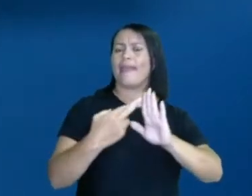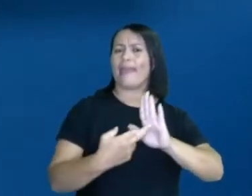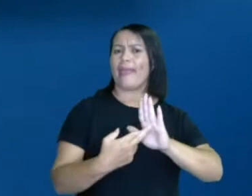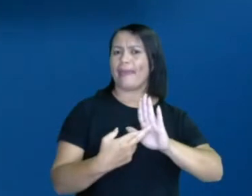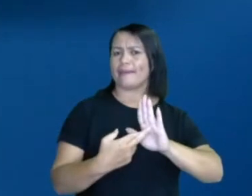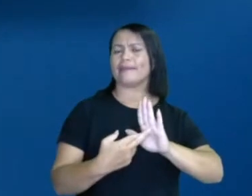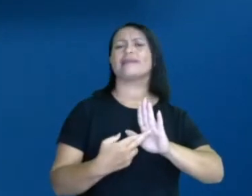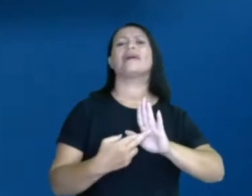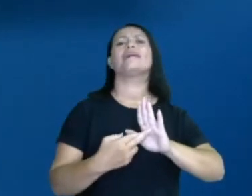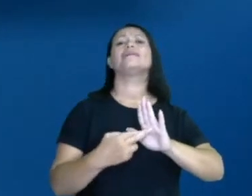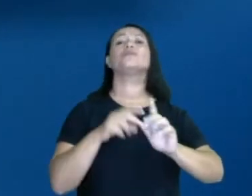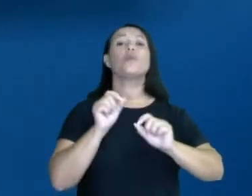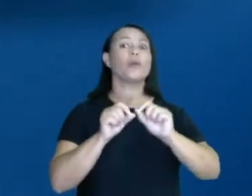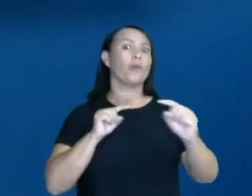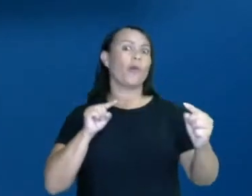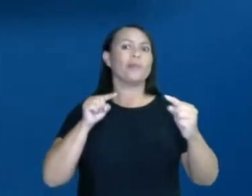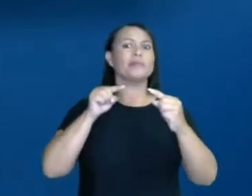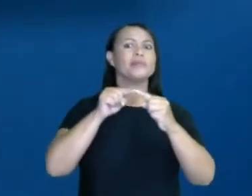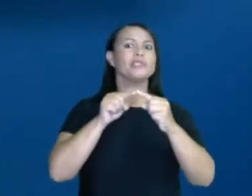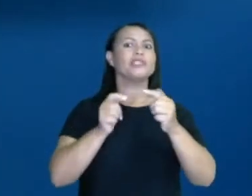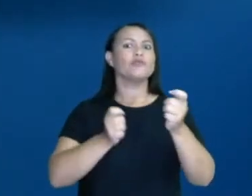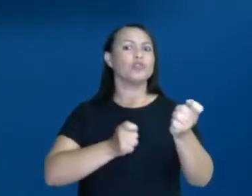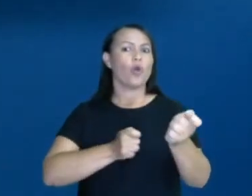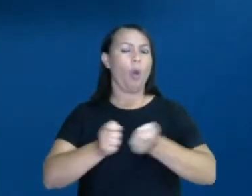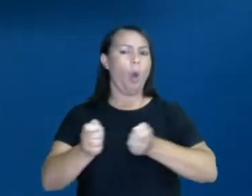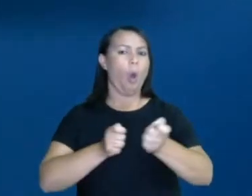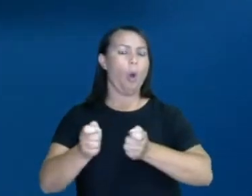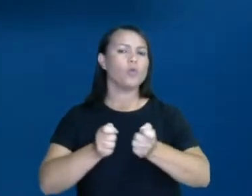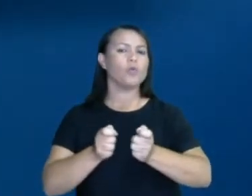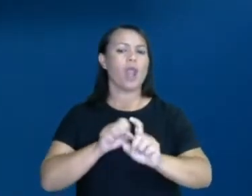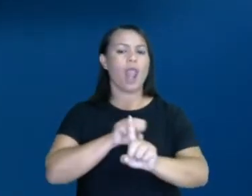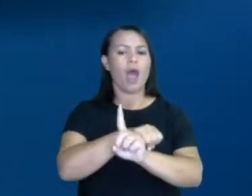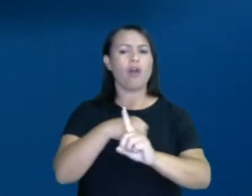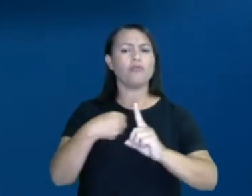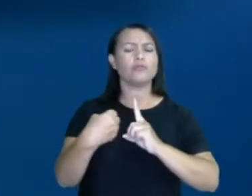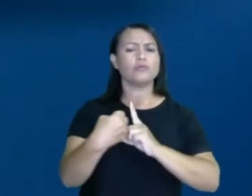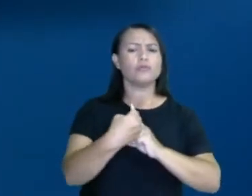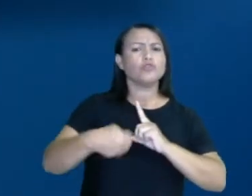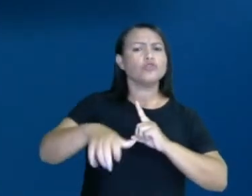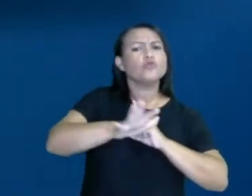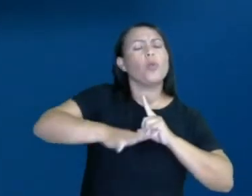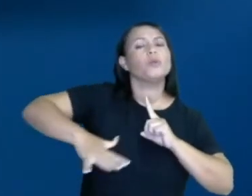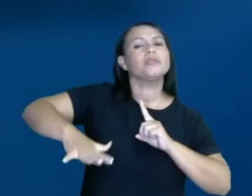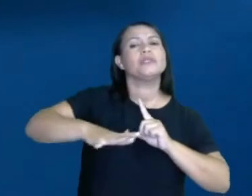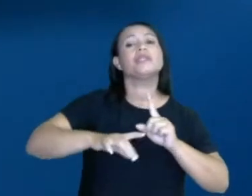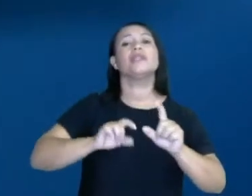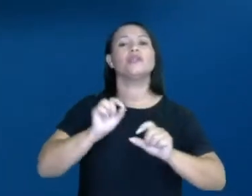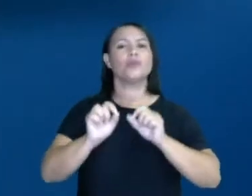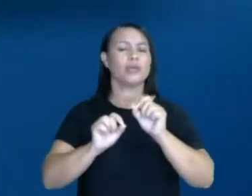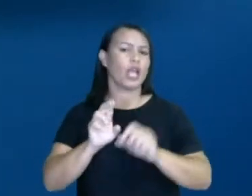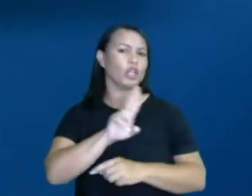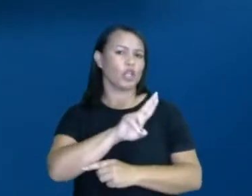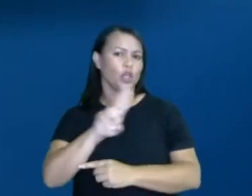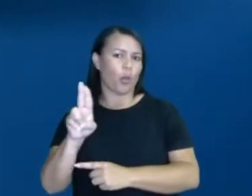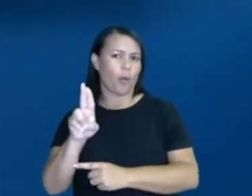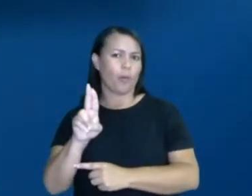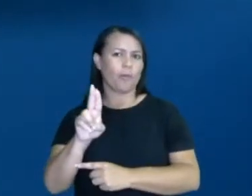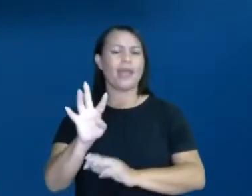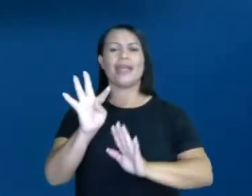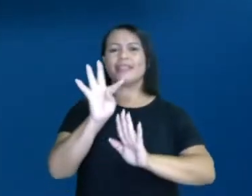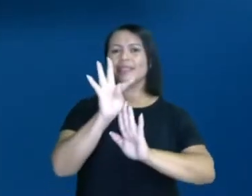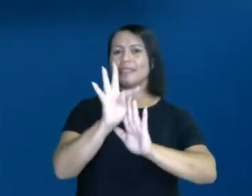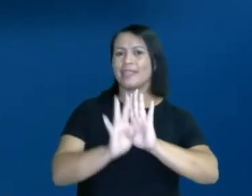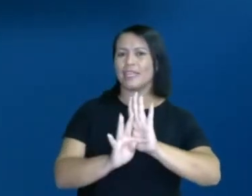regras com o objetivo de controlar o funcionamento da sociedade, daquilo que é feito na sociedade, são chamados de